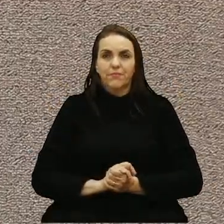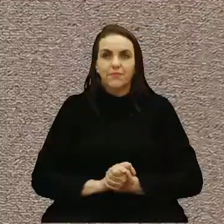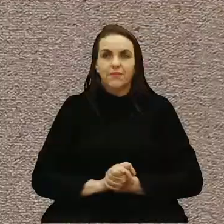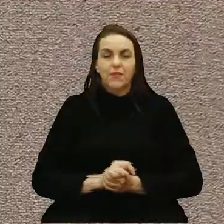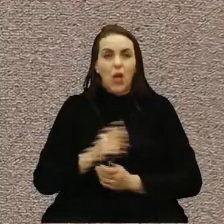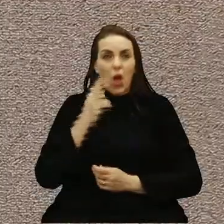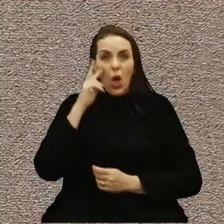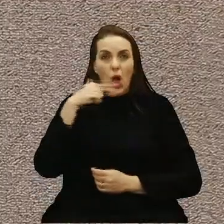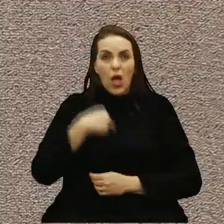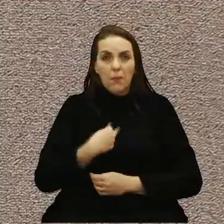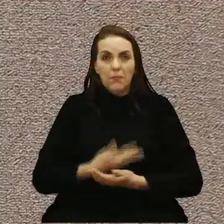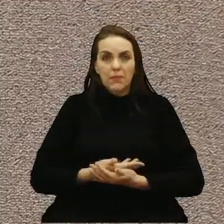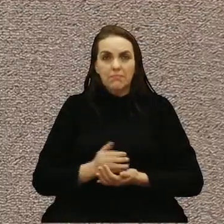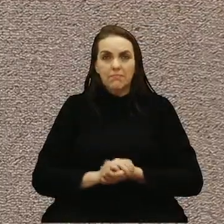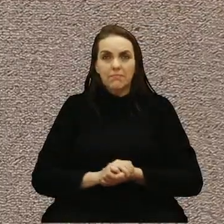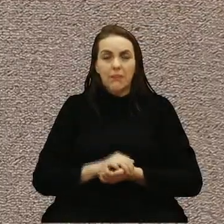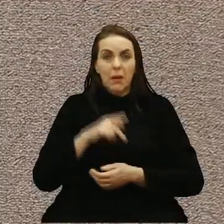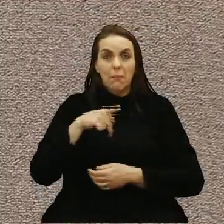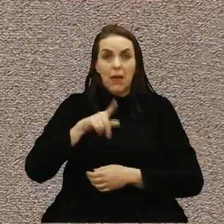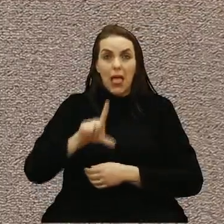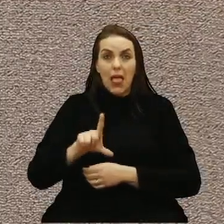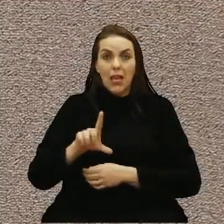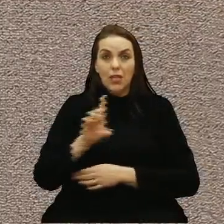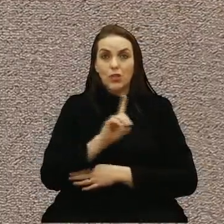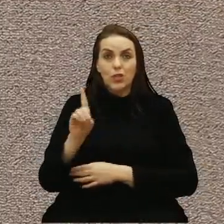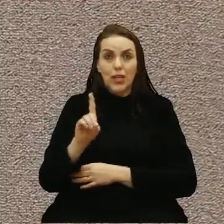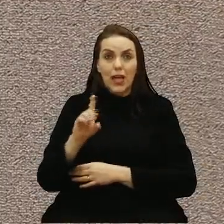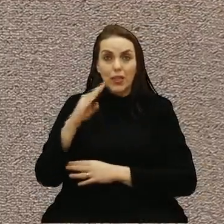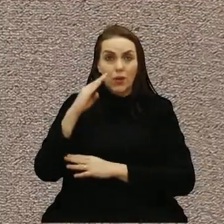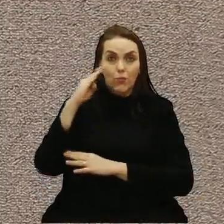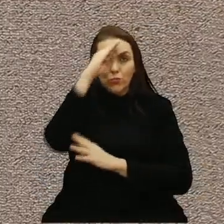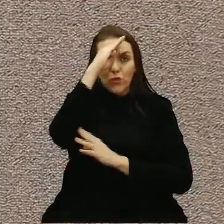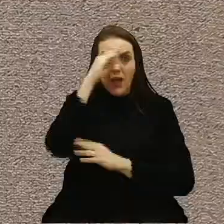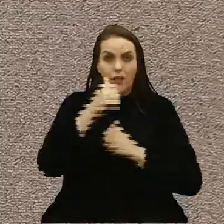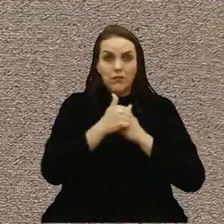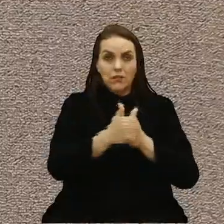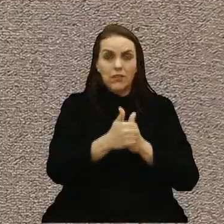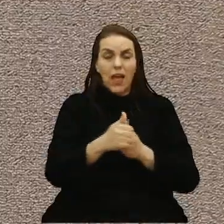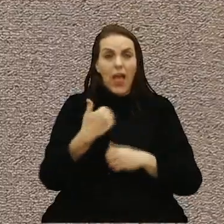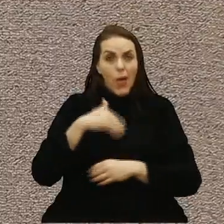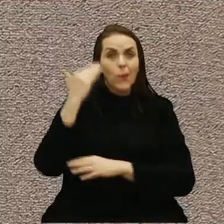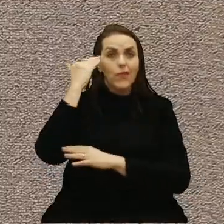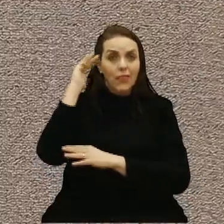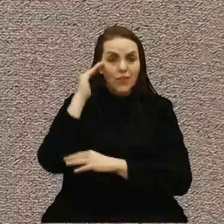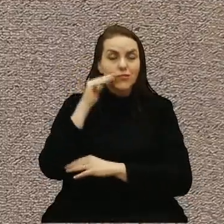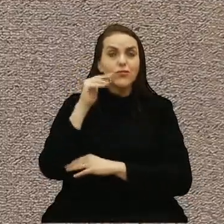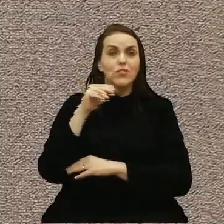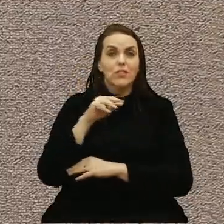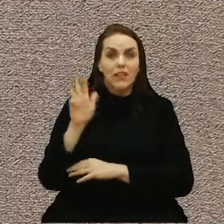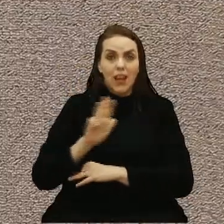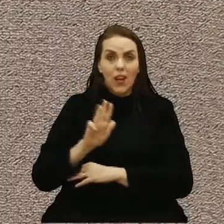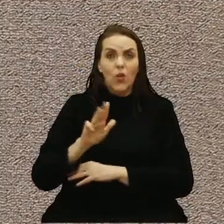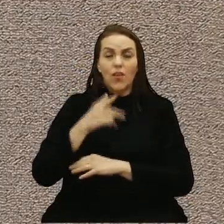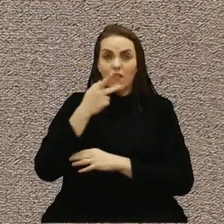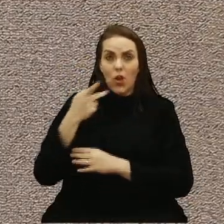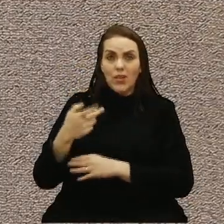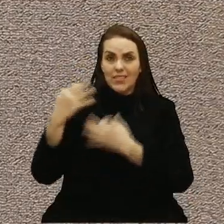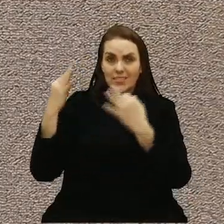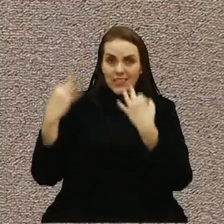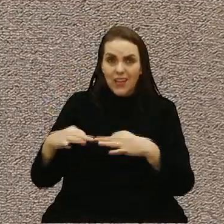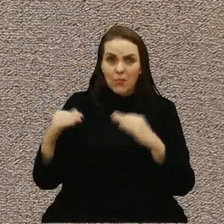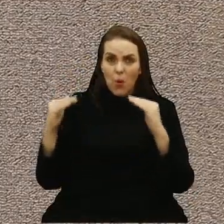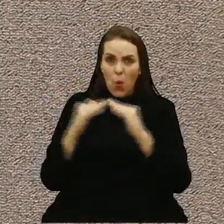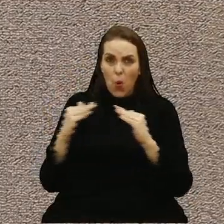Olhem para mim. PL de direita, bolsonarista, e estou dizendo, eu entendi o que o presidente Lula falou, exatamente o que o